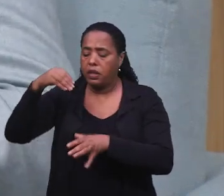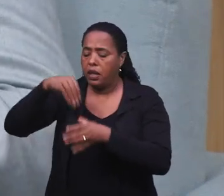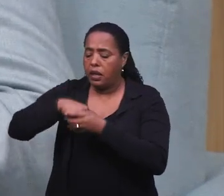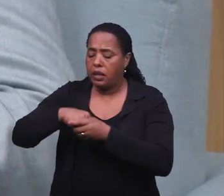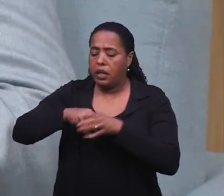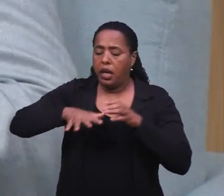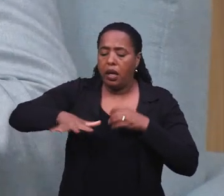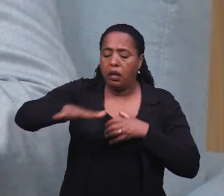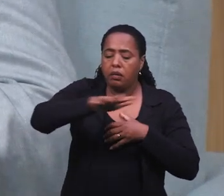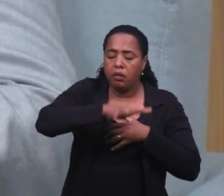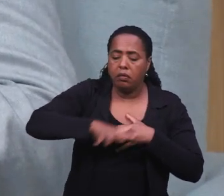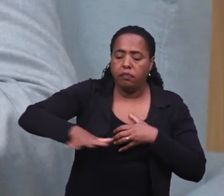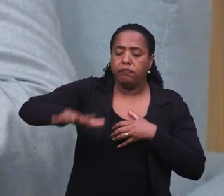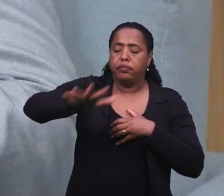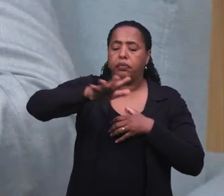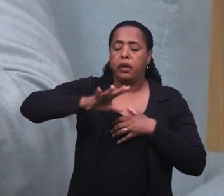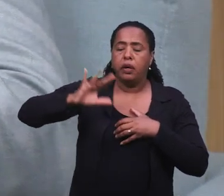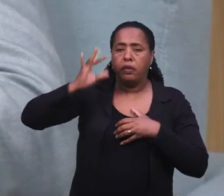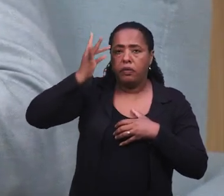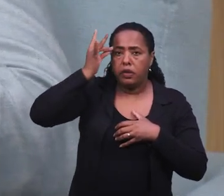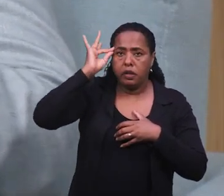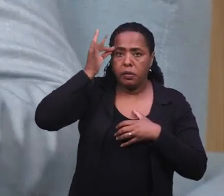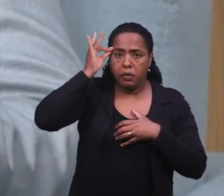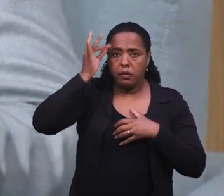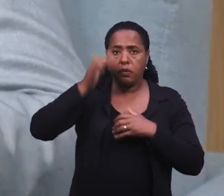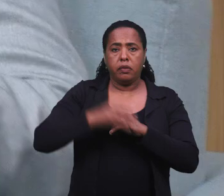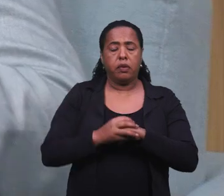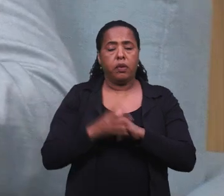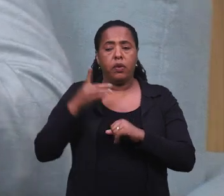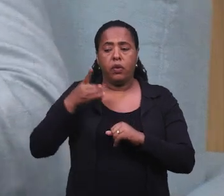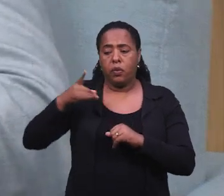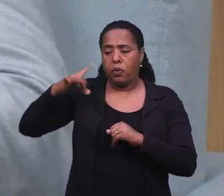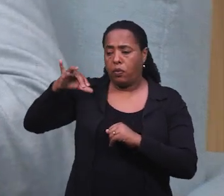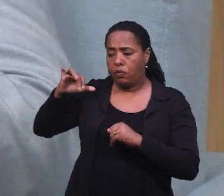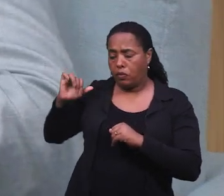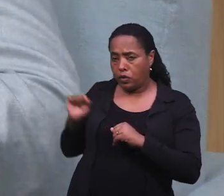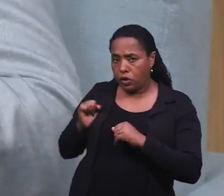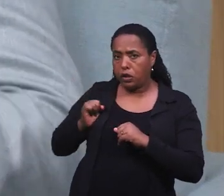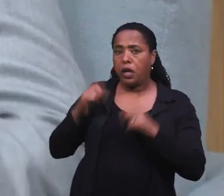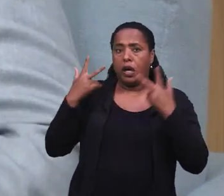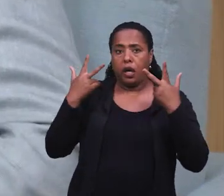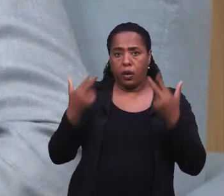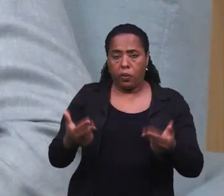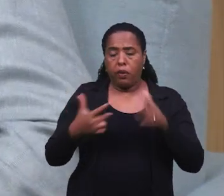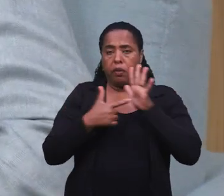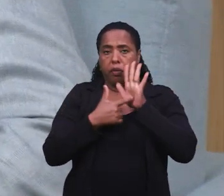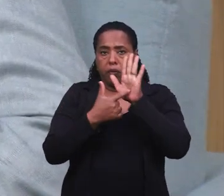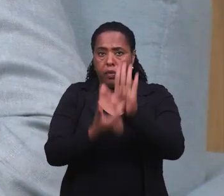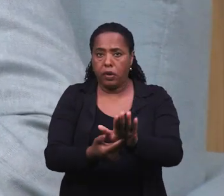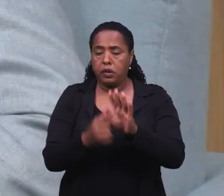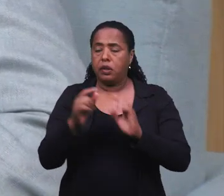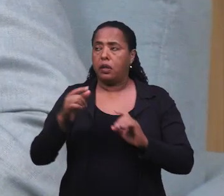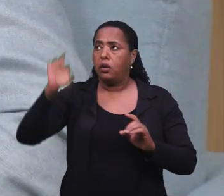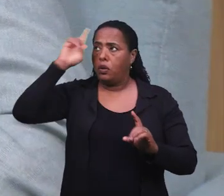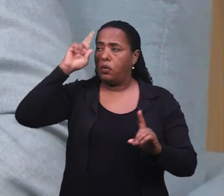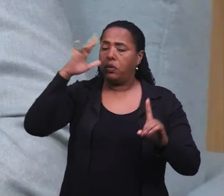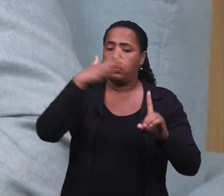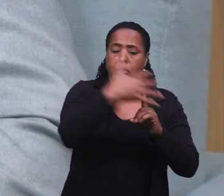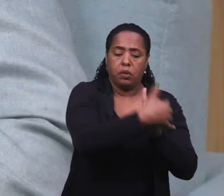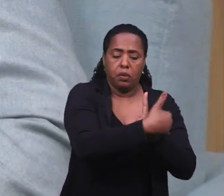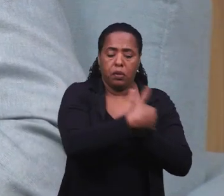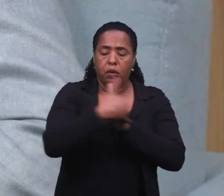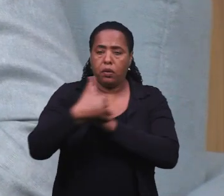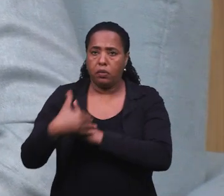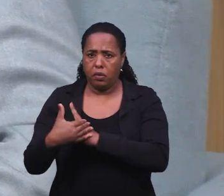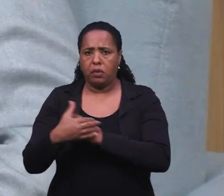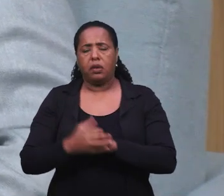alguma forma, eles participaram do louvor, da palavra e foram envolvidos em tudo isso. E